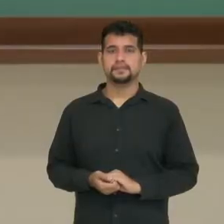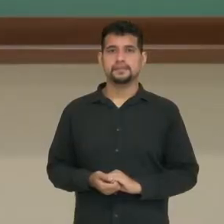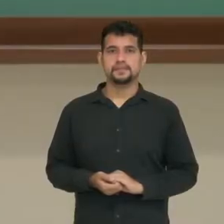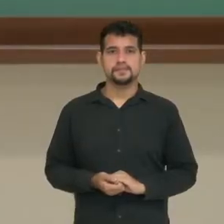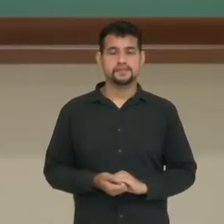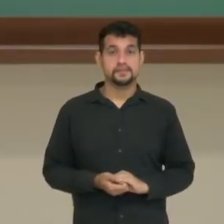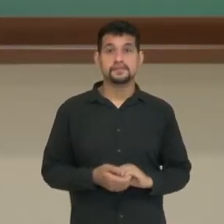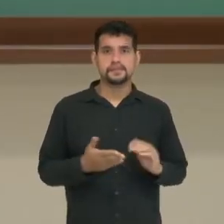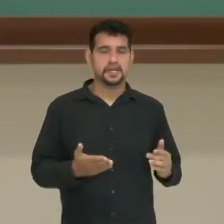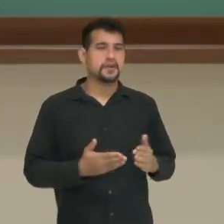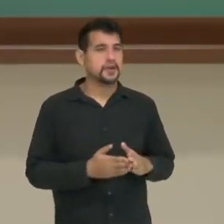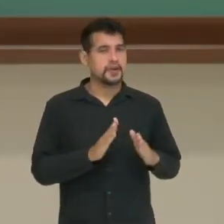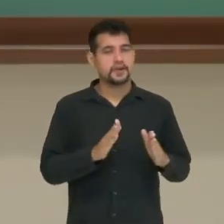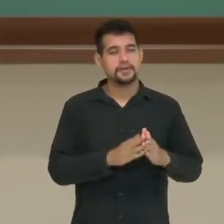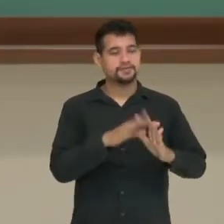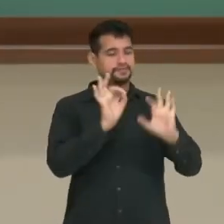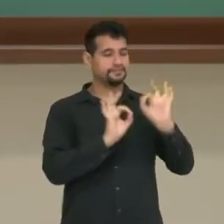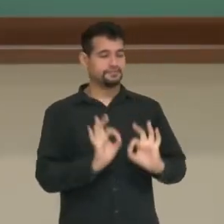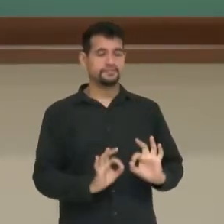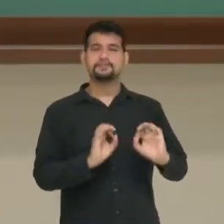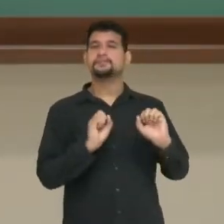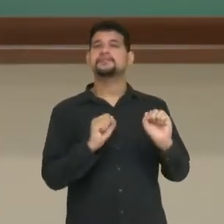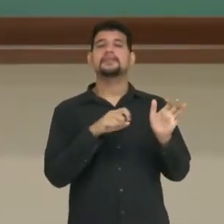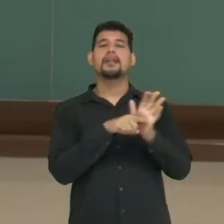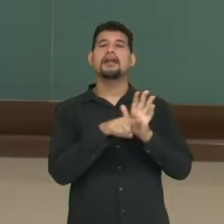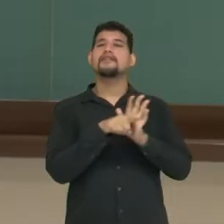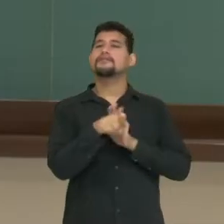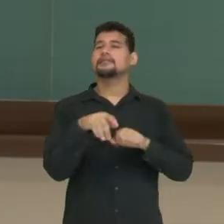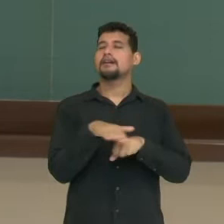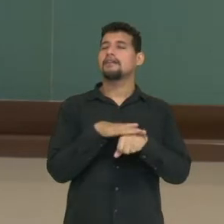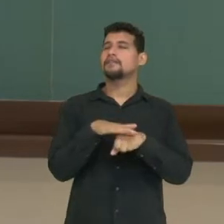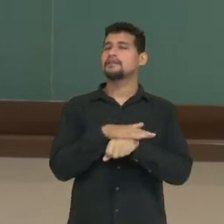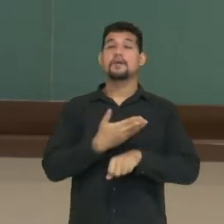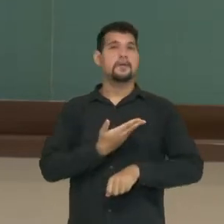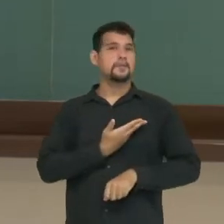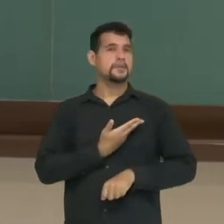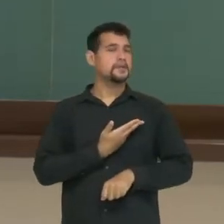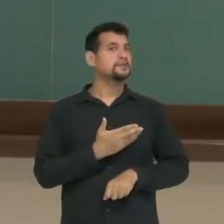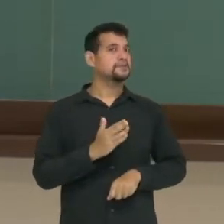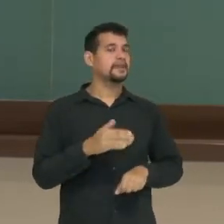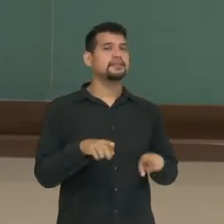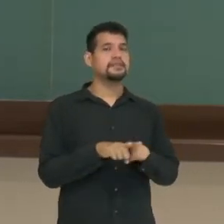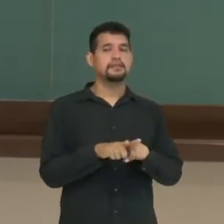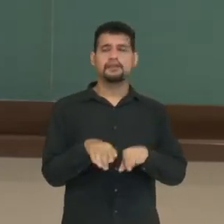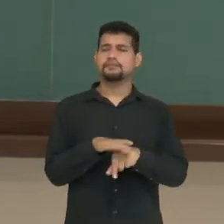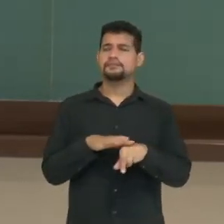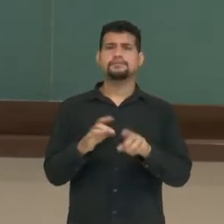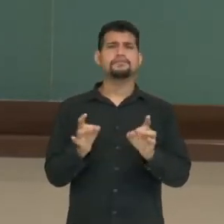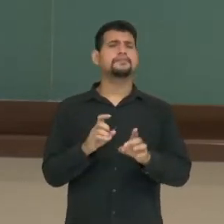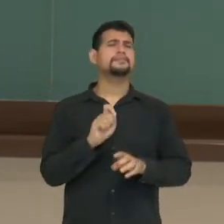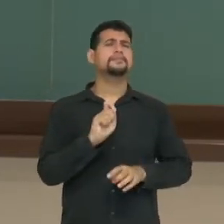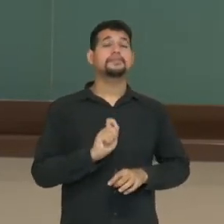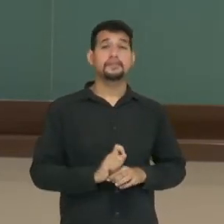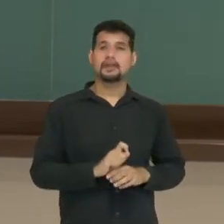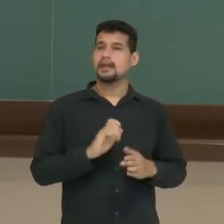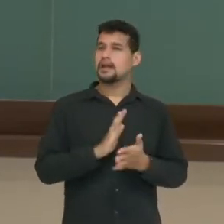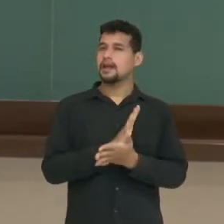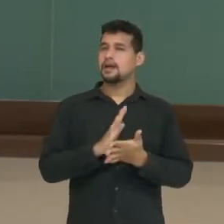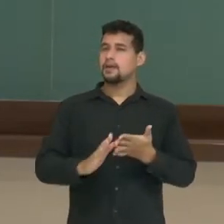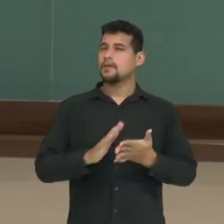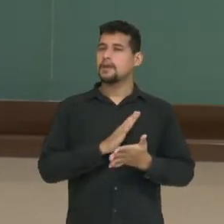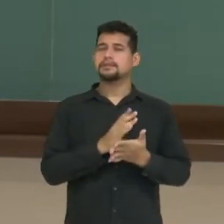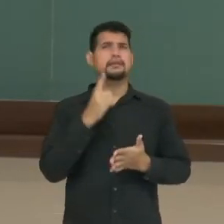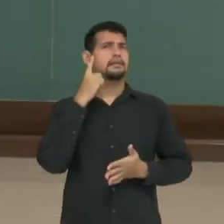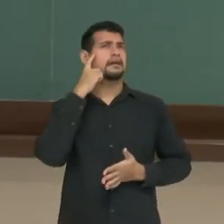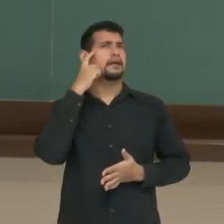Voltei, gabaritar contigo a questão. Você debateu com um colega, não é mesmo? Conversaram sobre algumas possibilidades